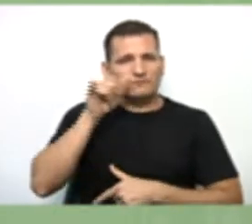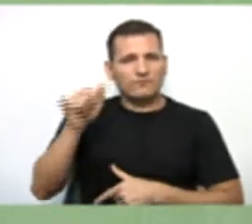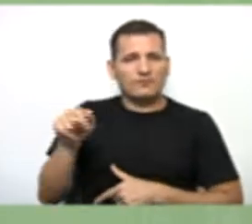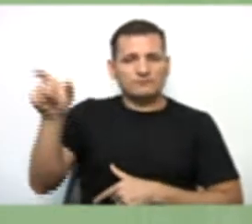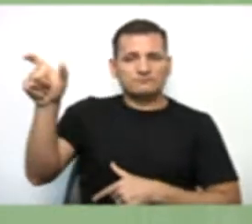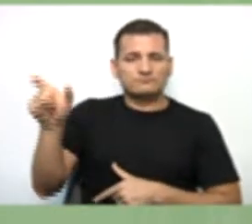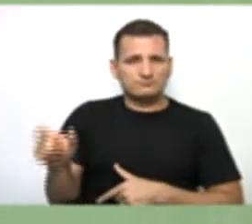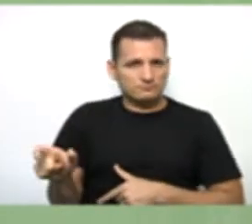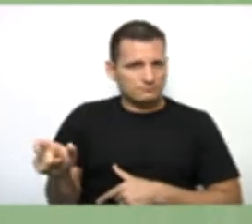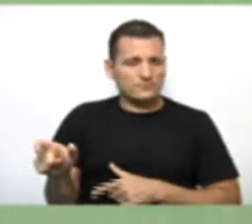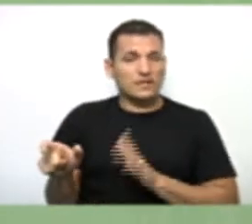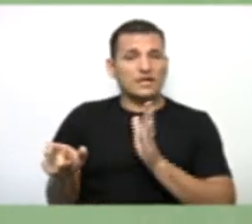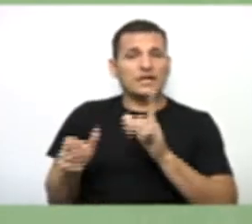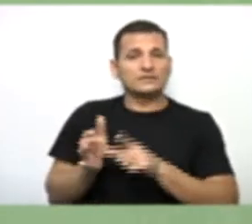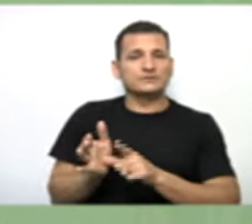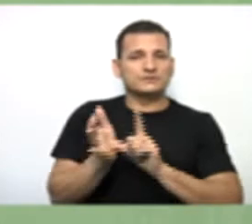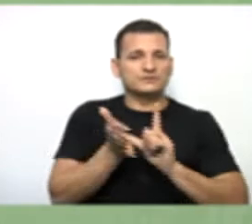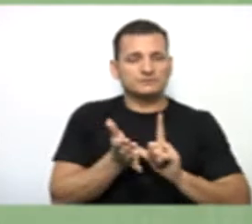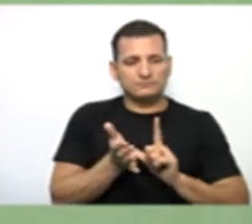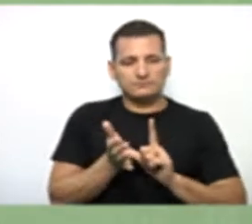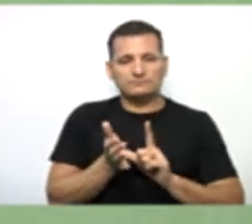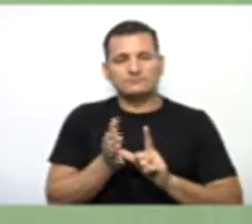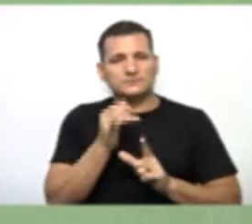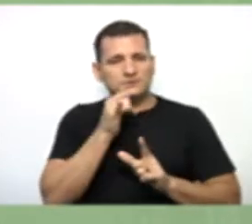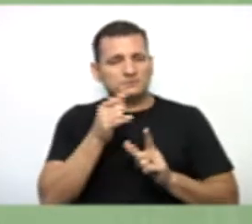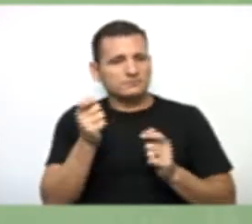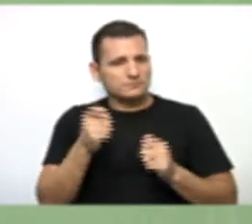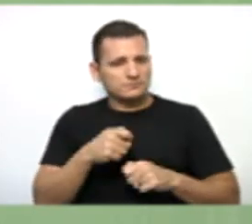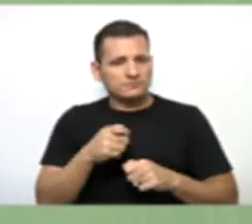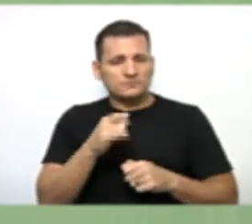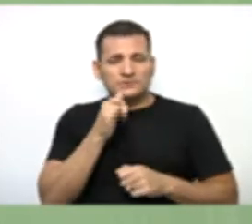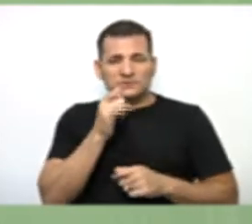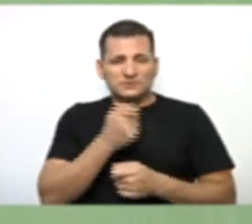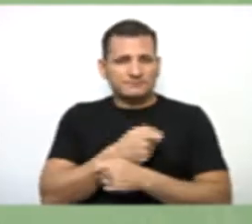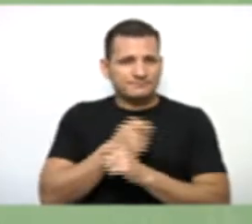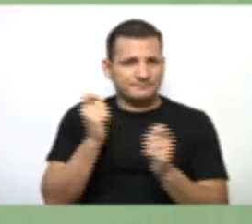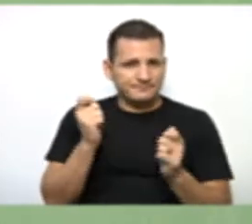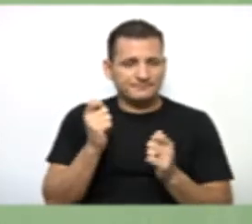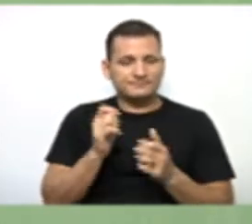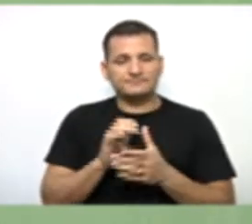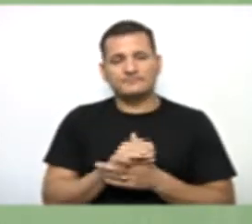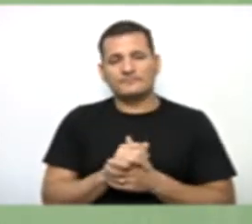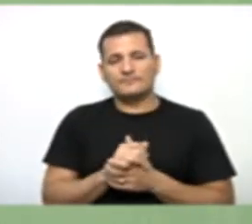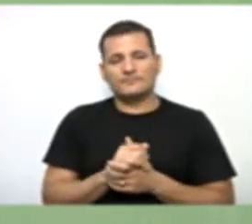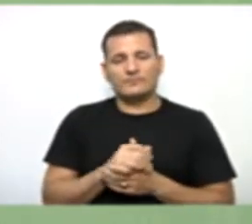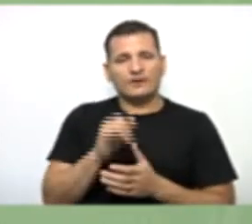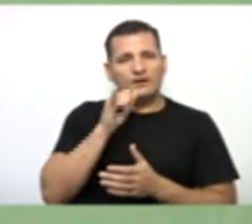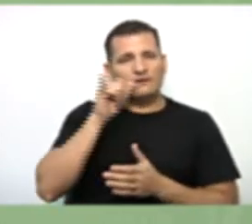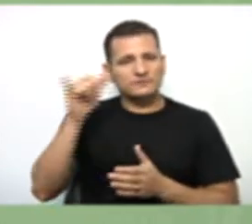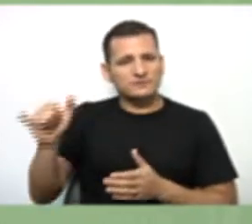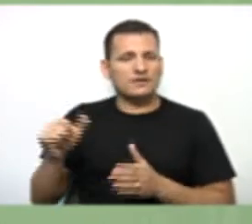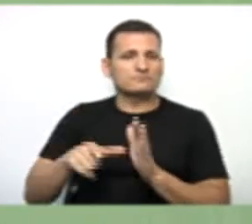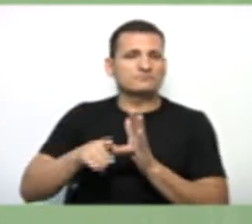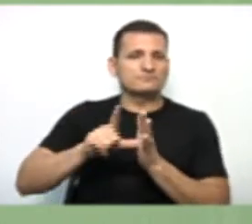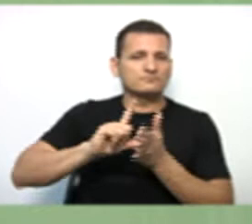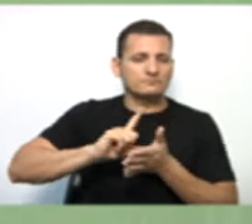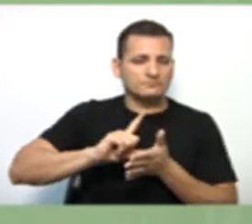outra parte com antecedência, claro, se for possível, né? Mas se não for possível, avisar com antecedência